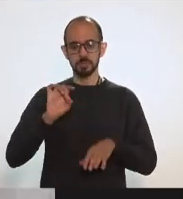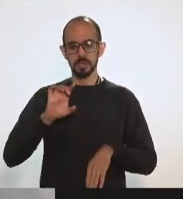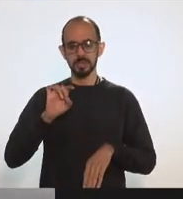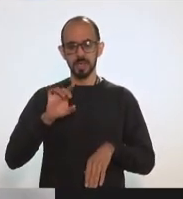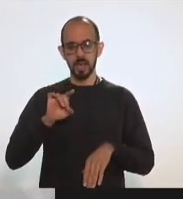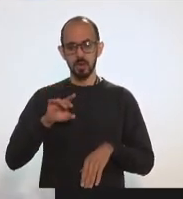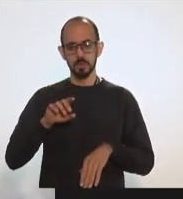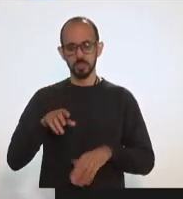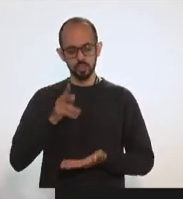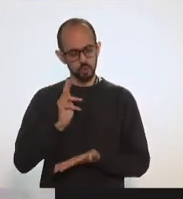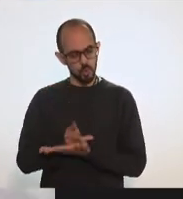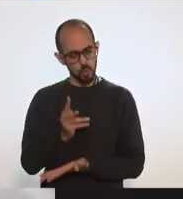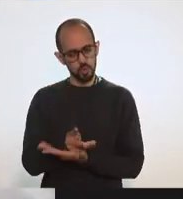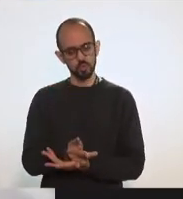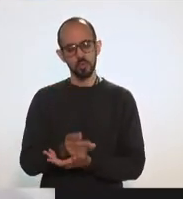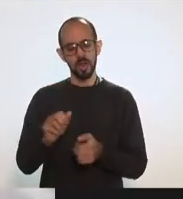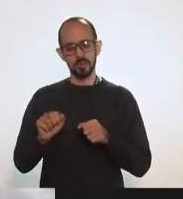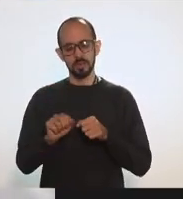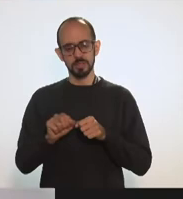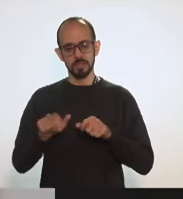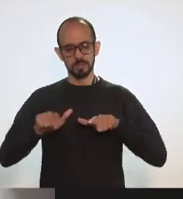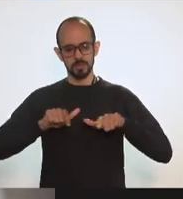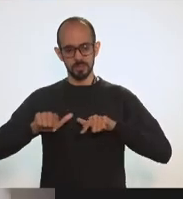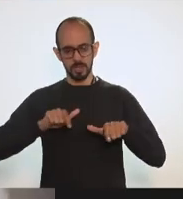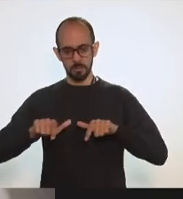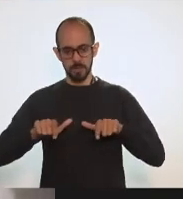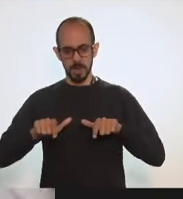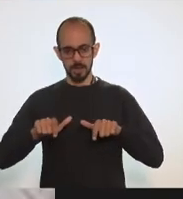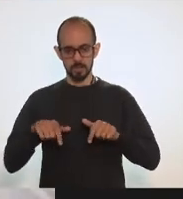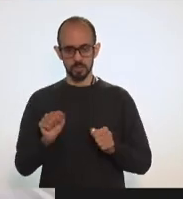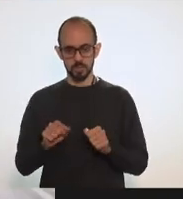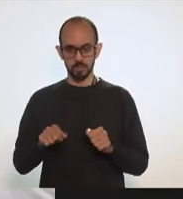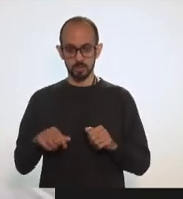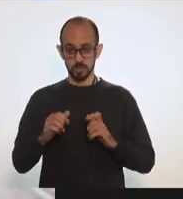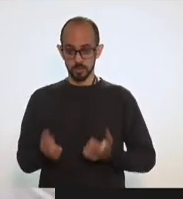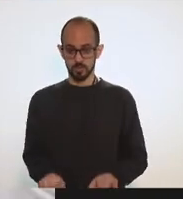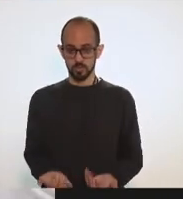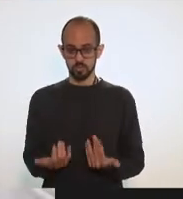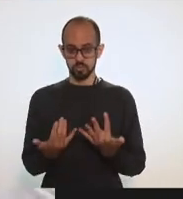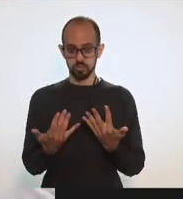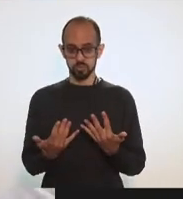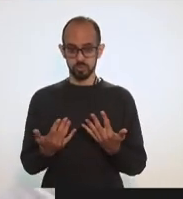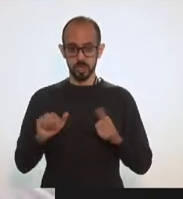possa continuar fazendo esse trabalho em relação específica aos incêndios no Rio de Janeiro,